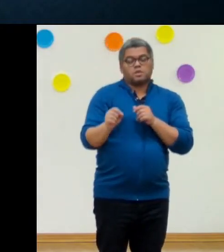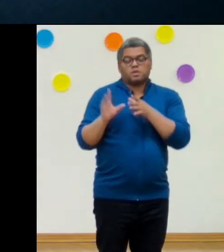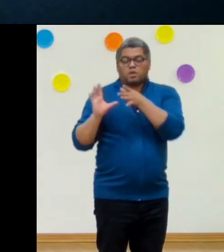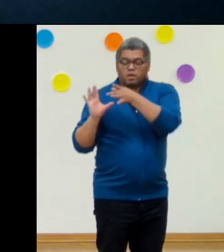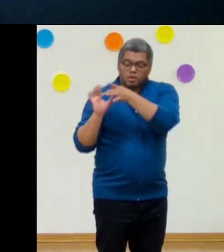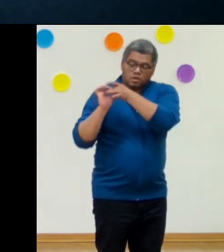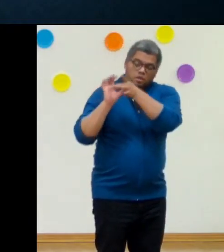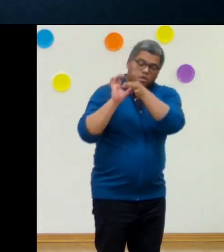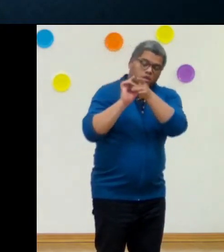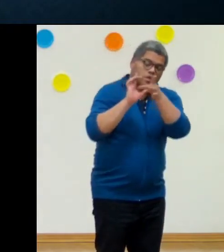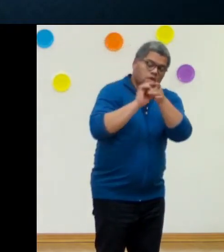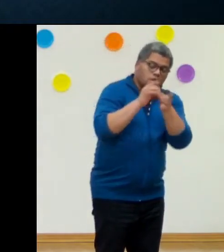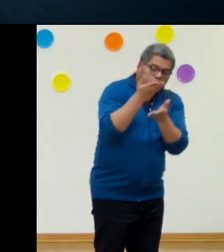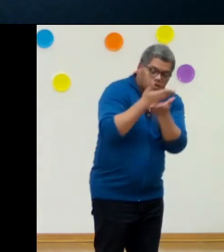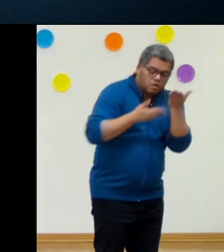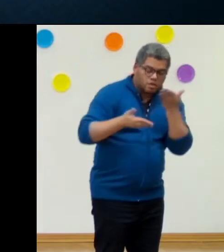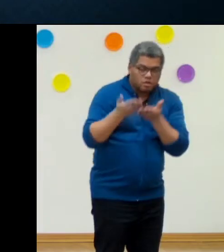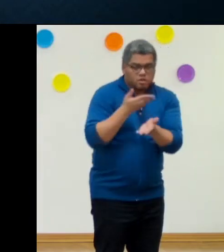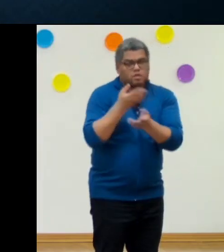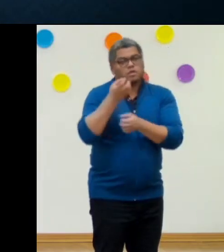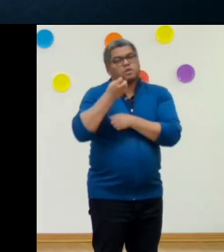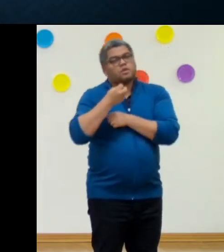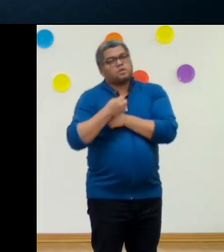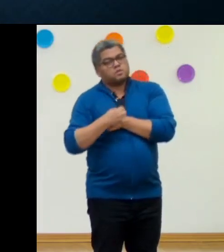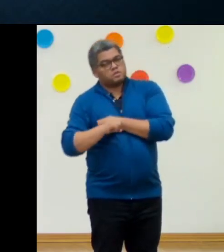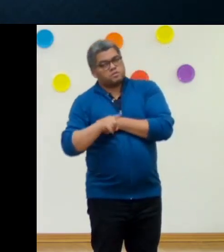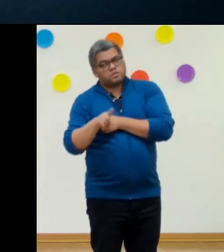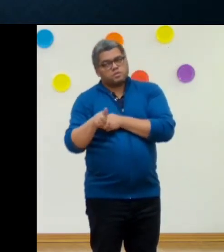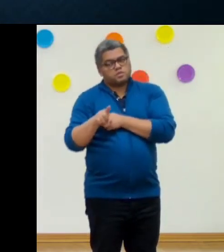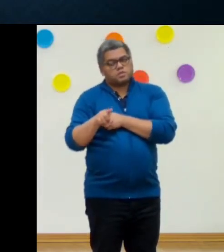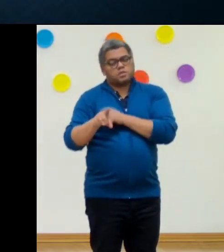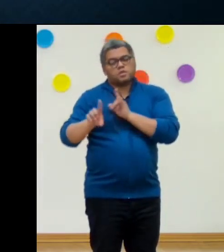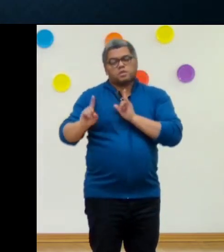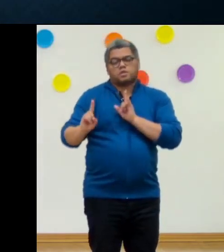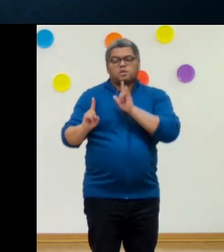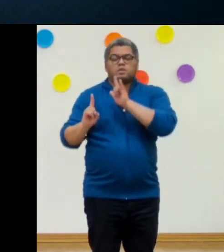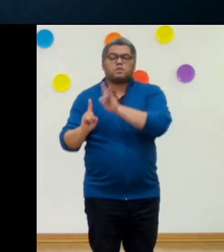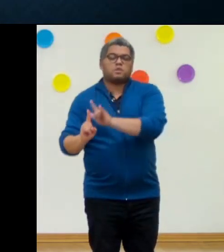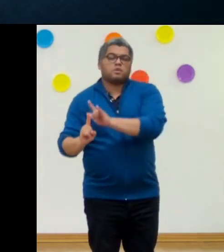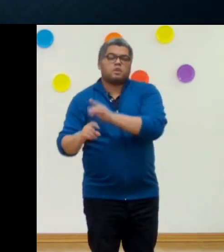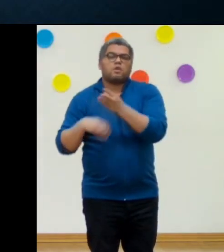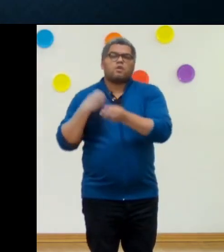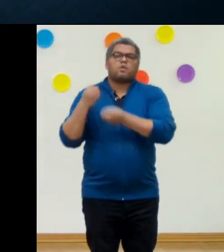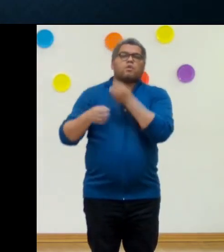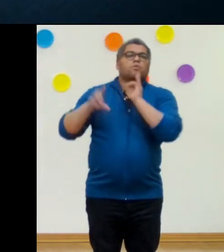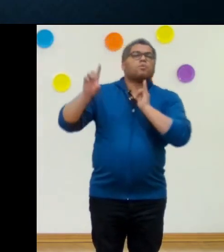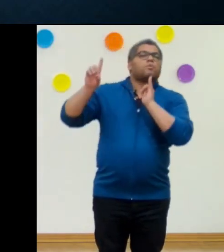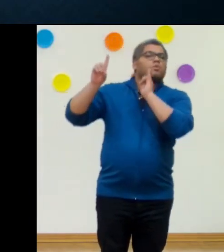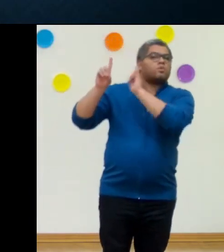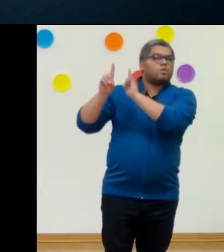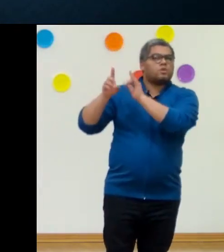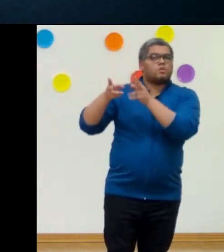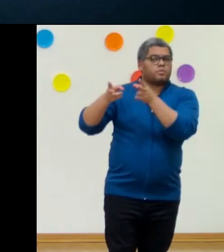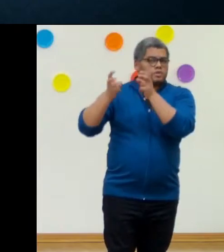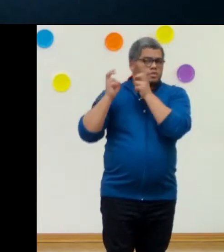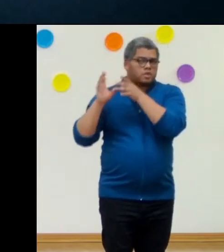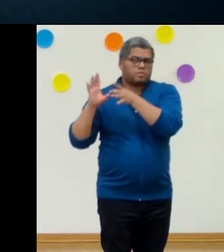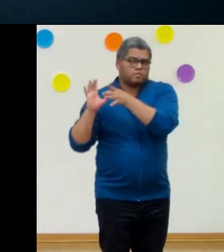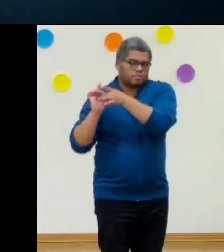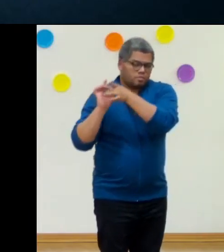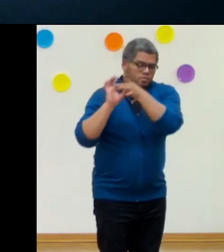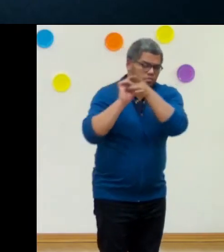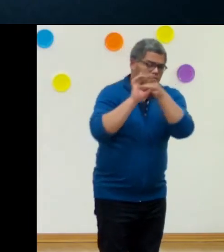entrelaçados. Se você não ama o seu irmão, como é que você ama a Deus? Percebe? Os mandamentos são todos entrelaçados.